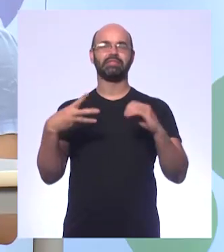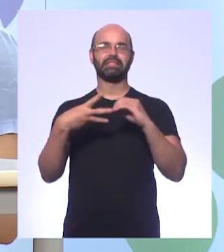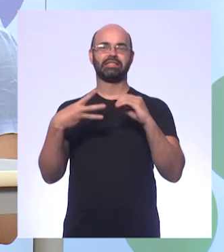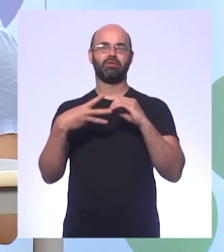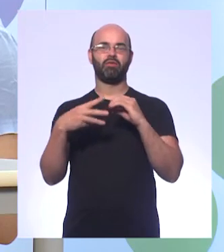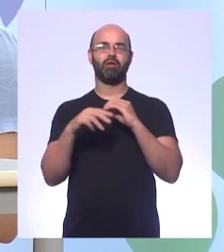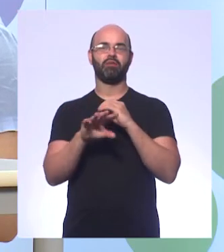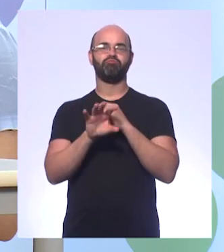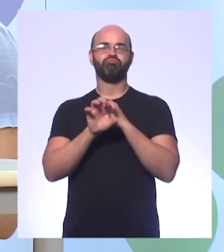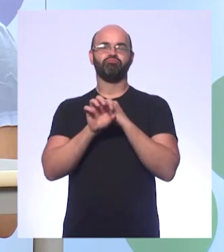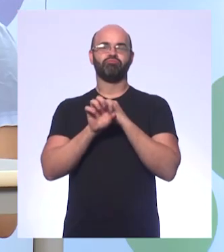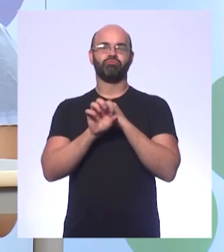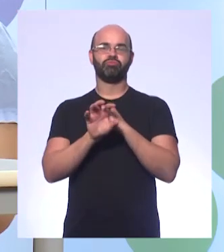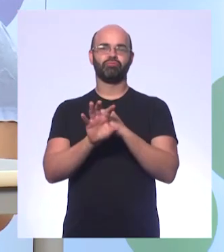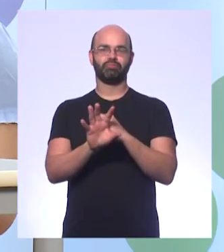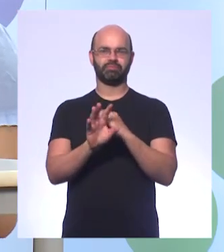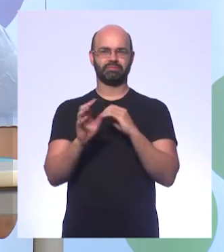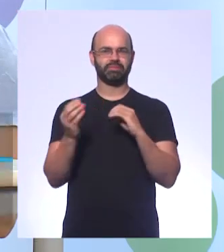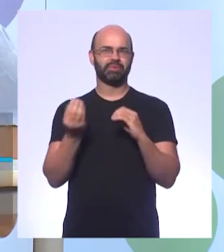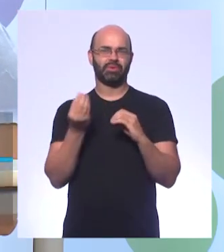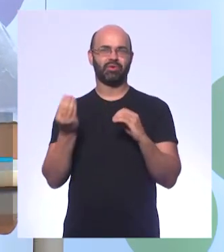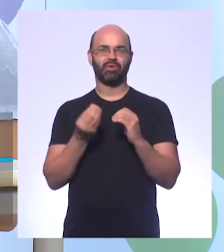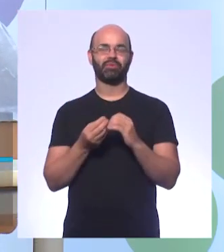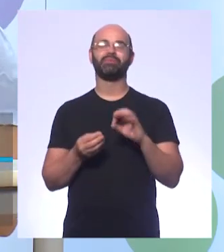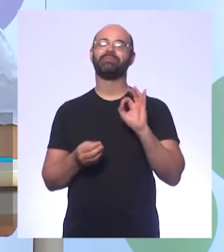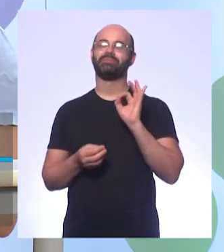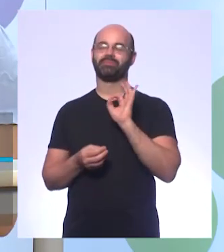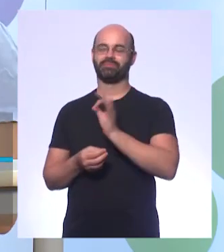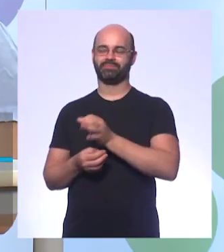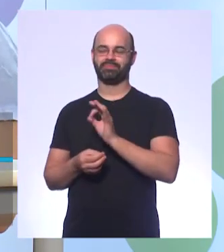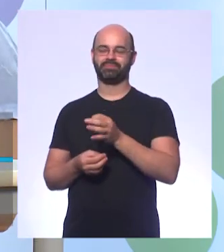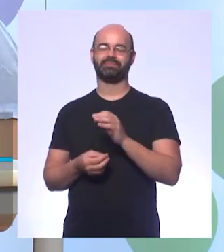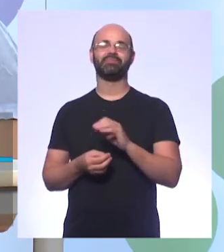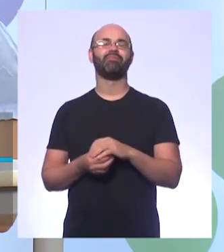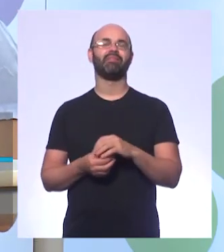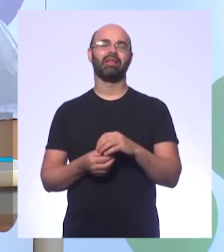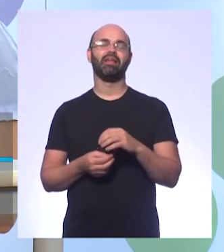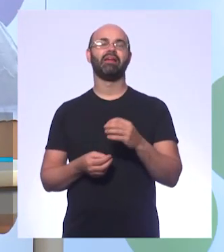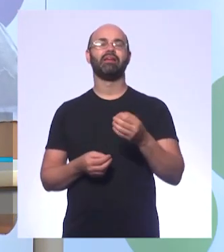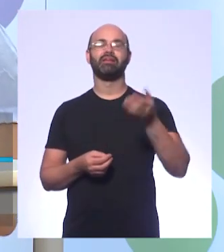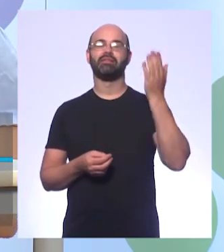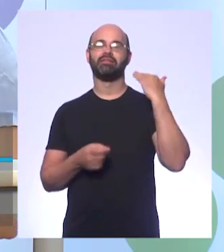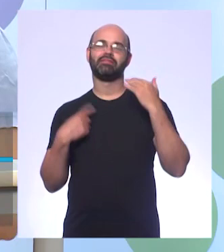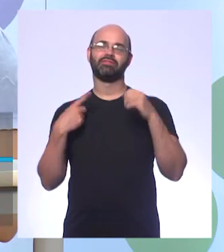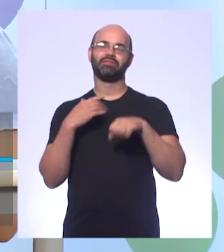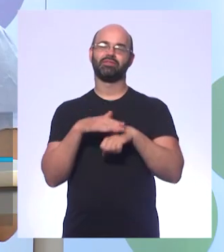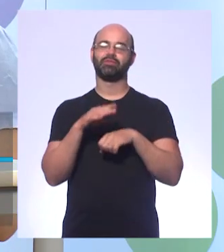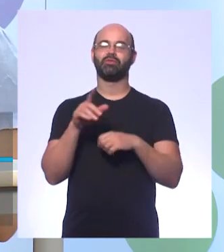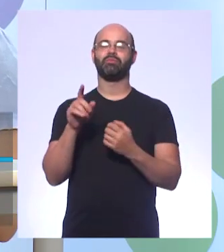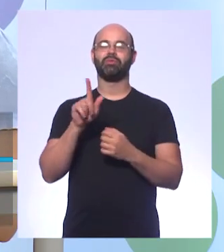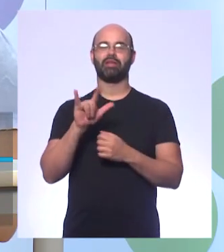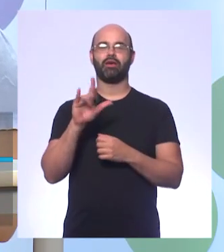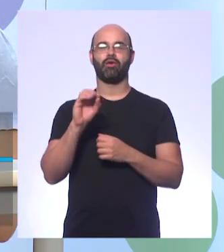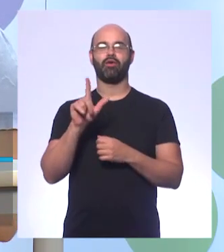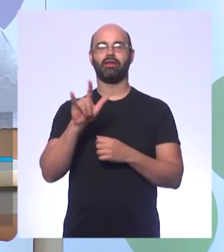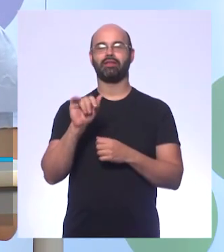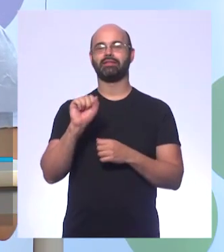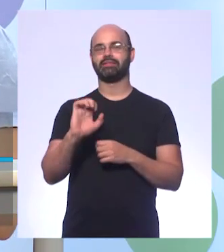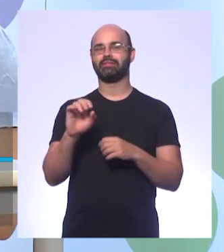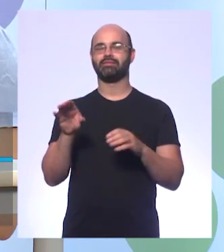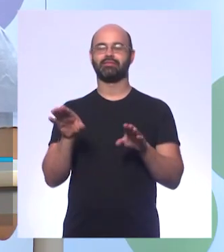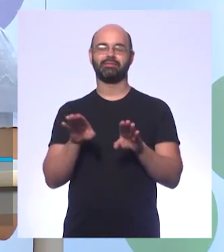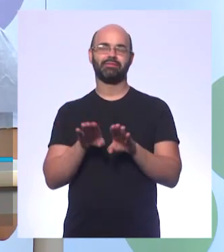sim, né, Ed? Se vocês relembrarem aí a parte que a gente falou sobre a glicólise, que o Ed também falou sobre